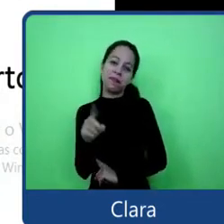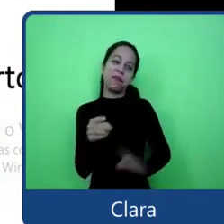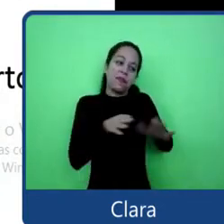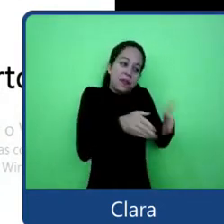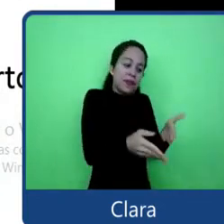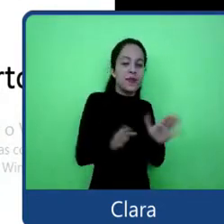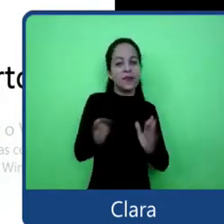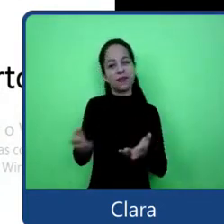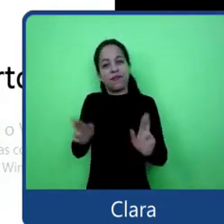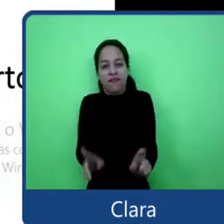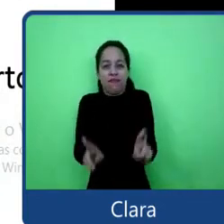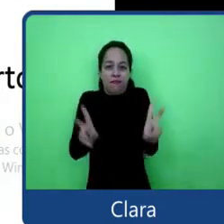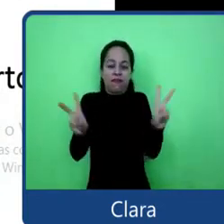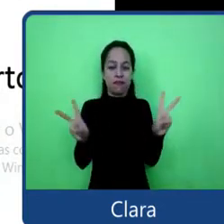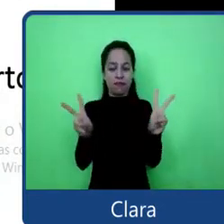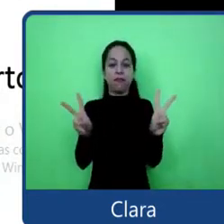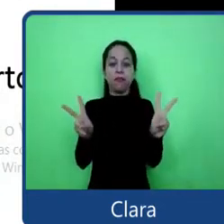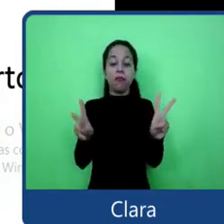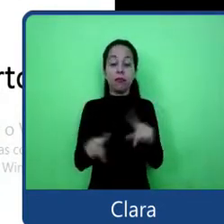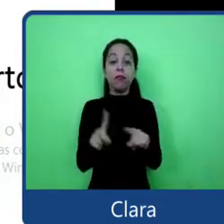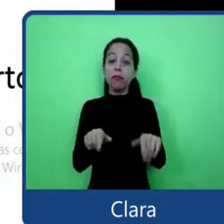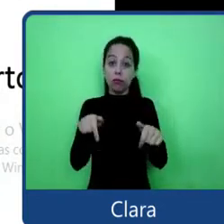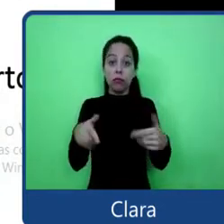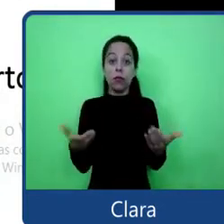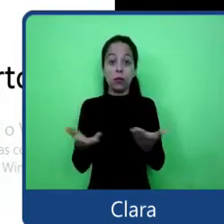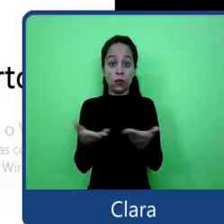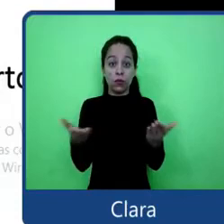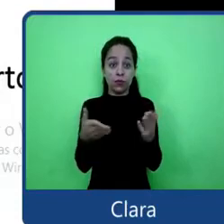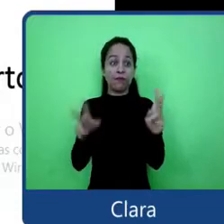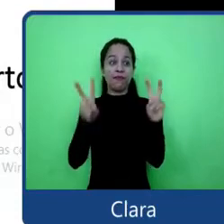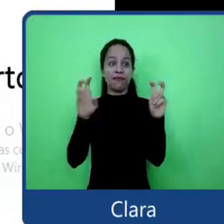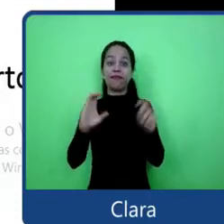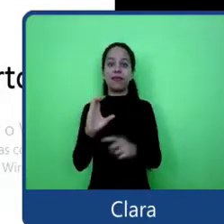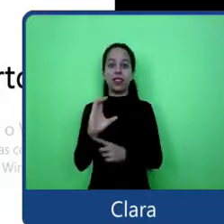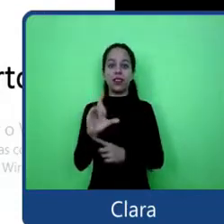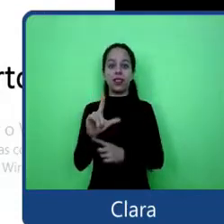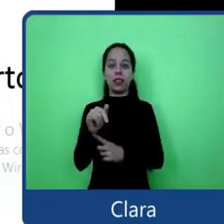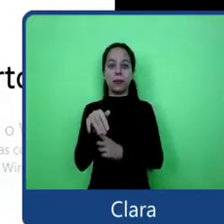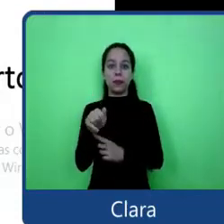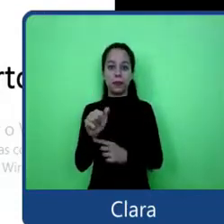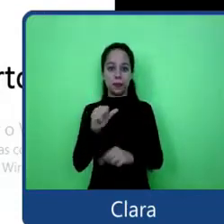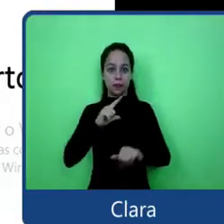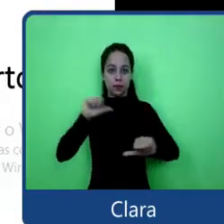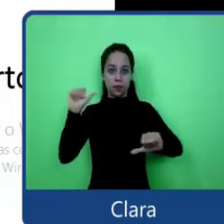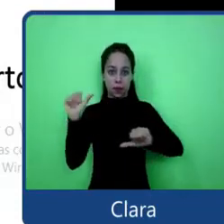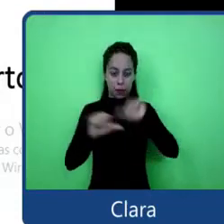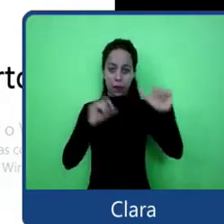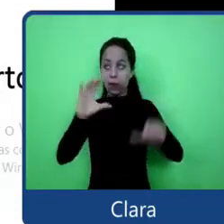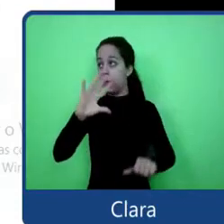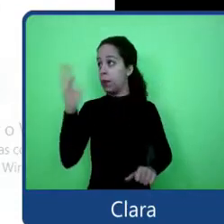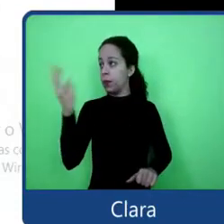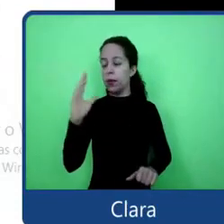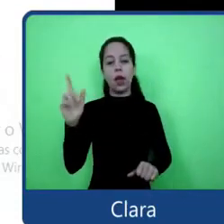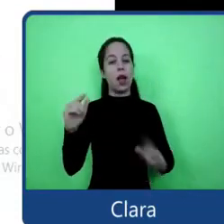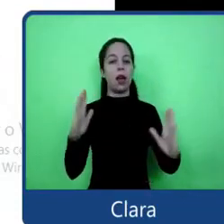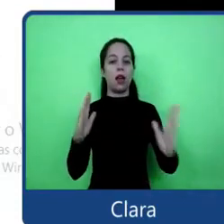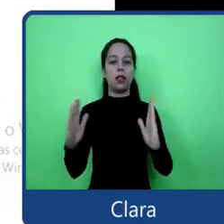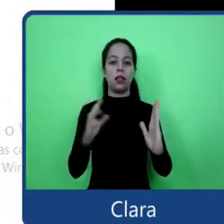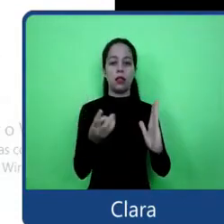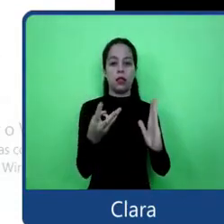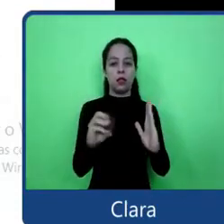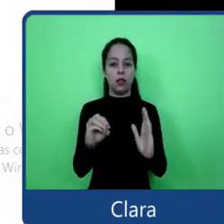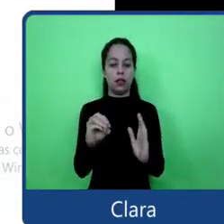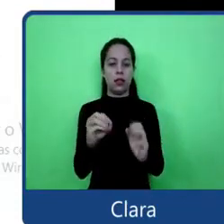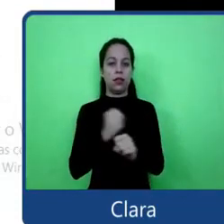presente, quando a gente fala em clima, mudanças no clima, a gente está falando de mudanças no período de tempo acima de 30 anos, né? Então, essa mudança